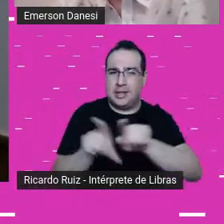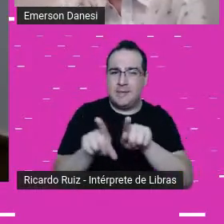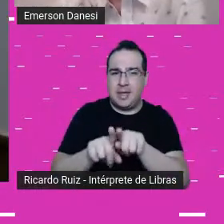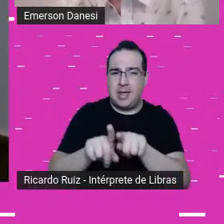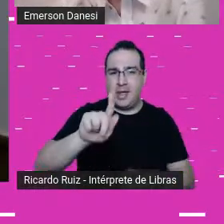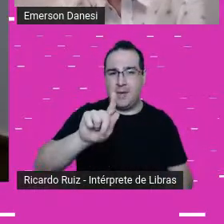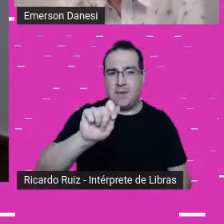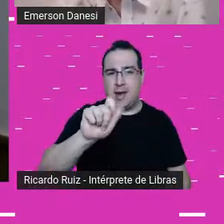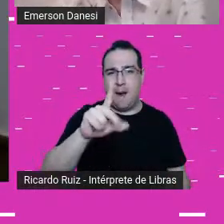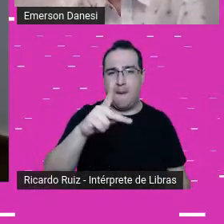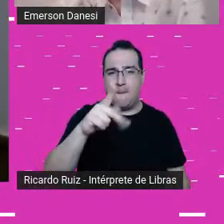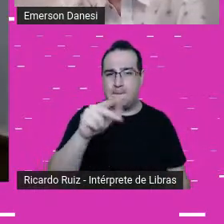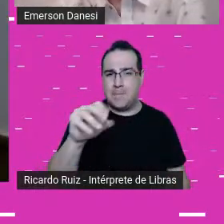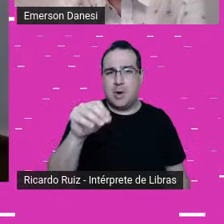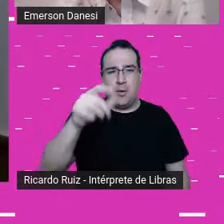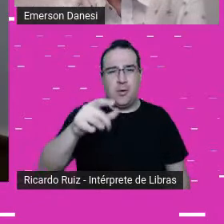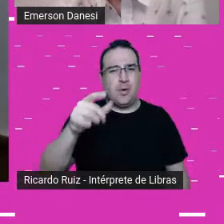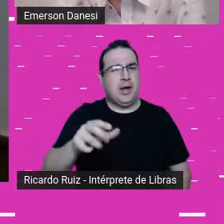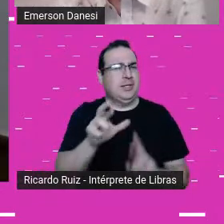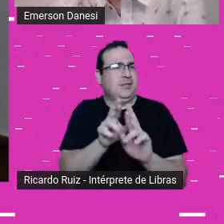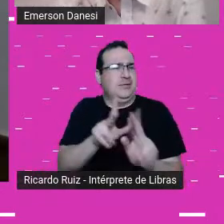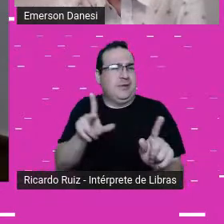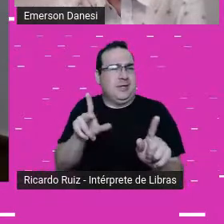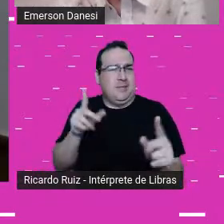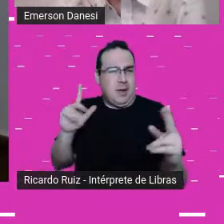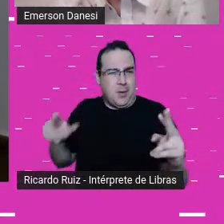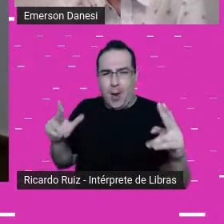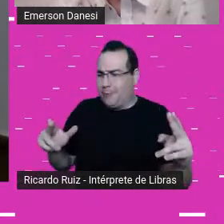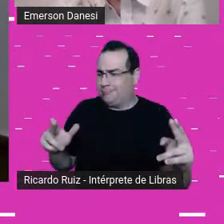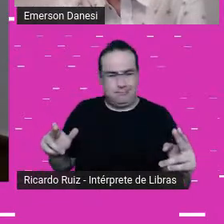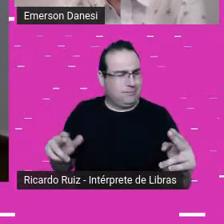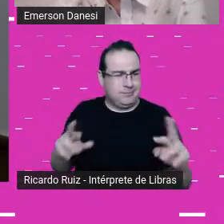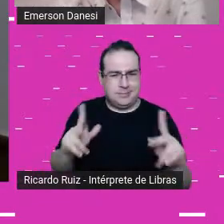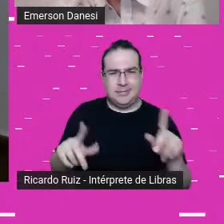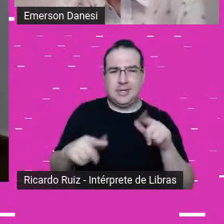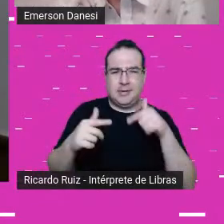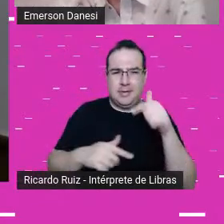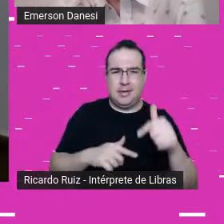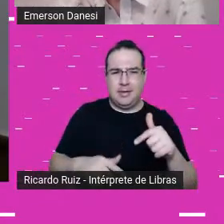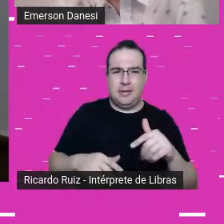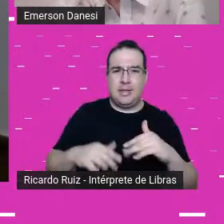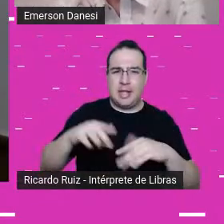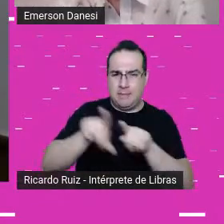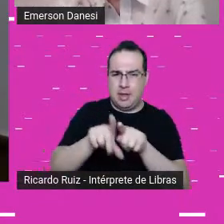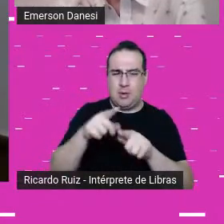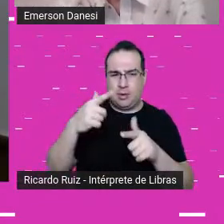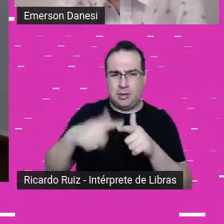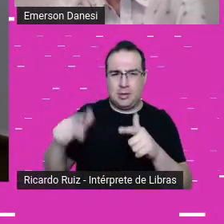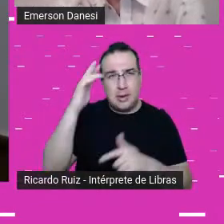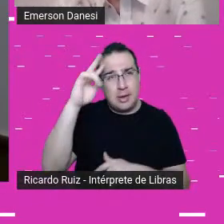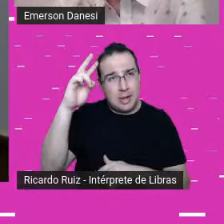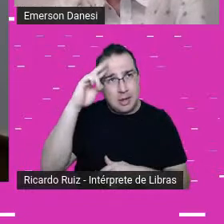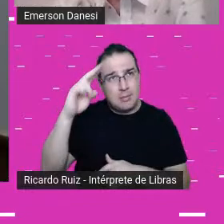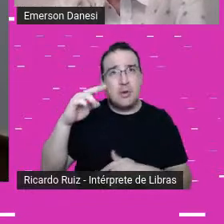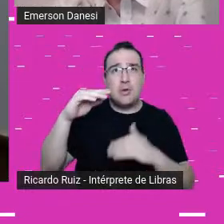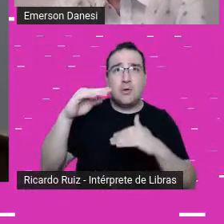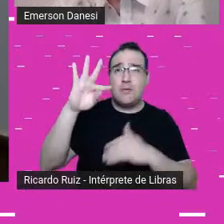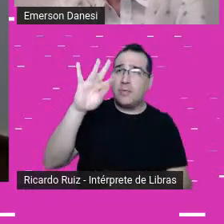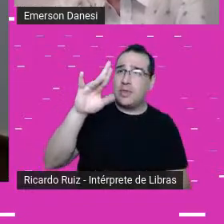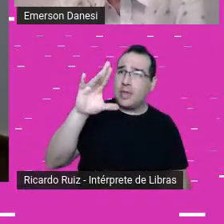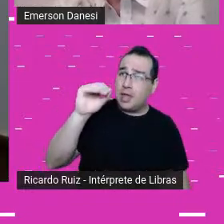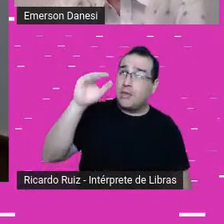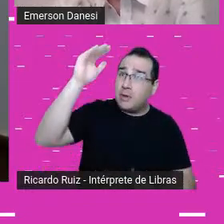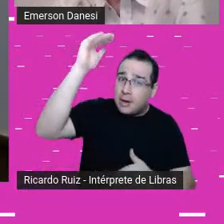não convencional, mas usar aquilo de um jeito, um tetra baixo também, né? Então, era meio quase como